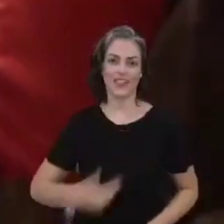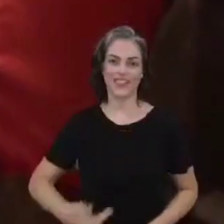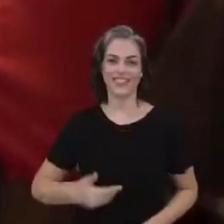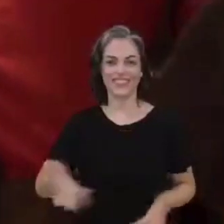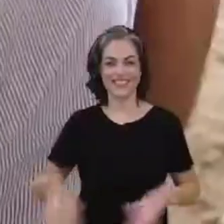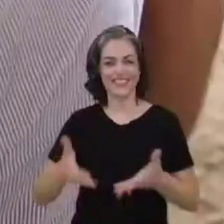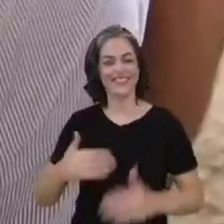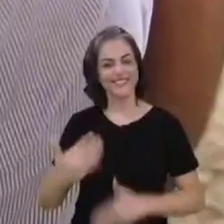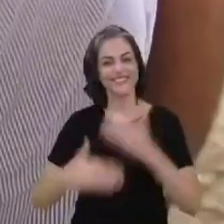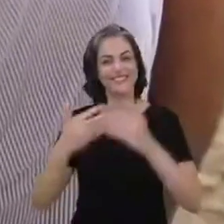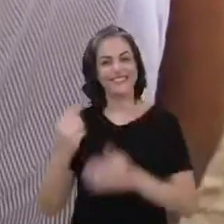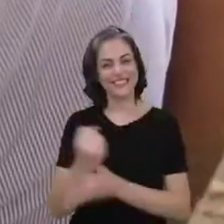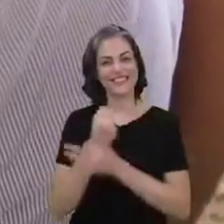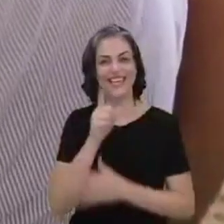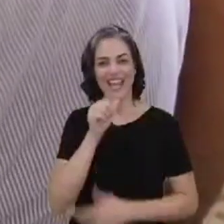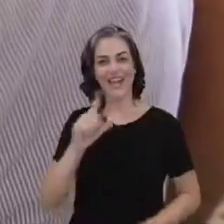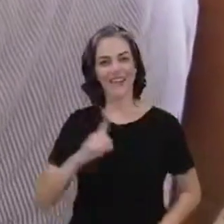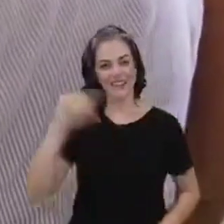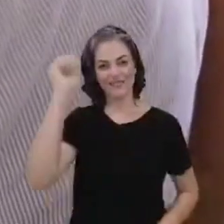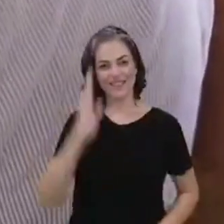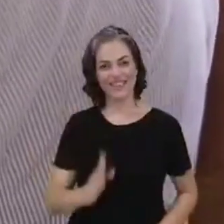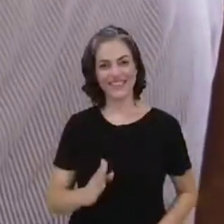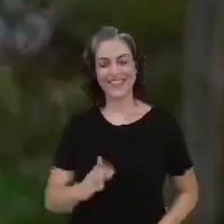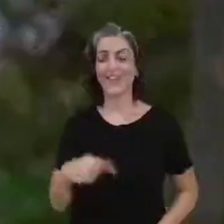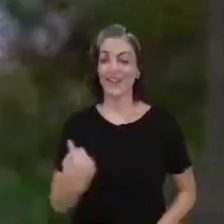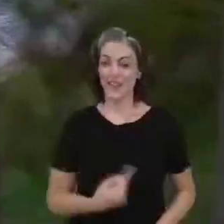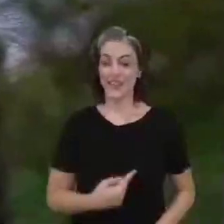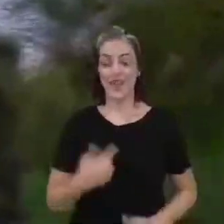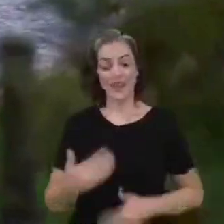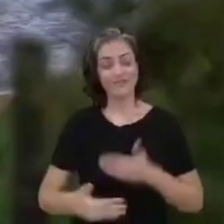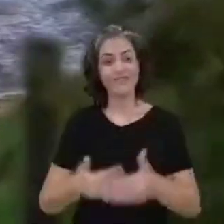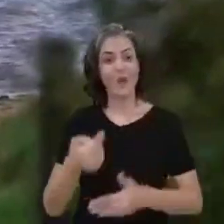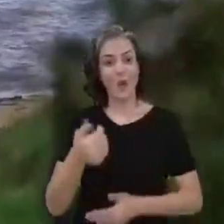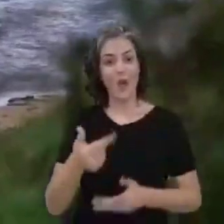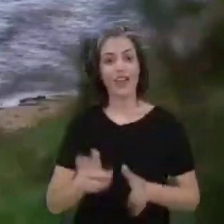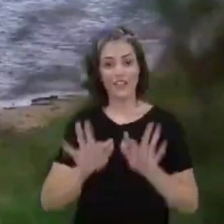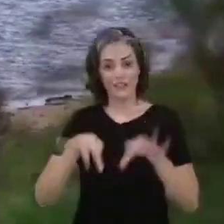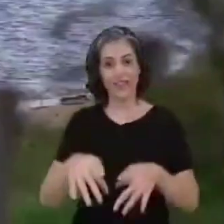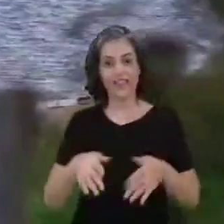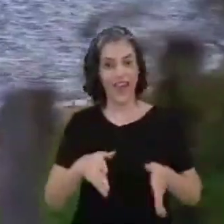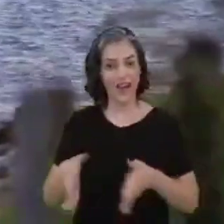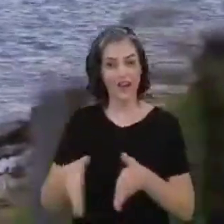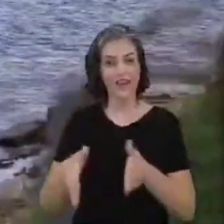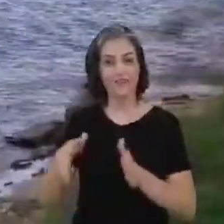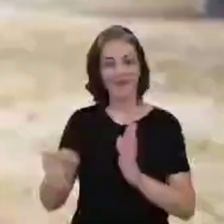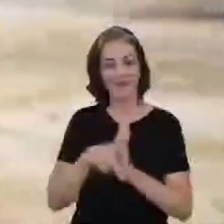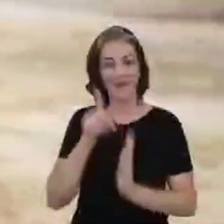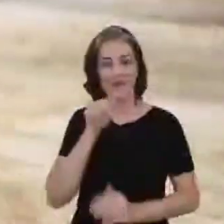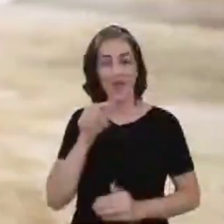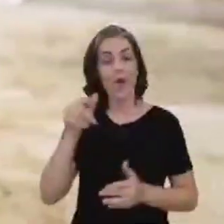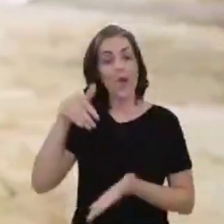pelo desenvolvimento e pela segurança hídrica do nosso país. Estamos chegando ao fim da Jornada das